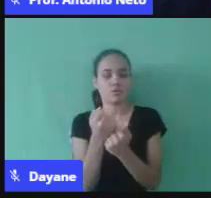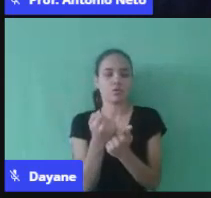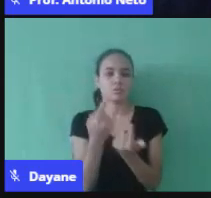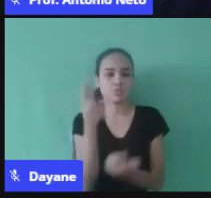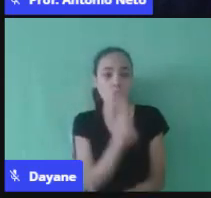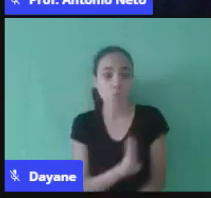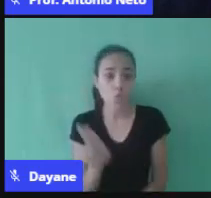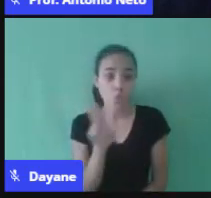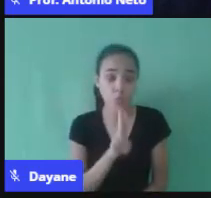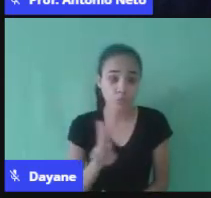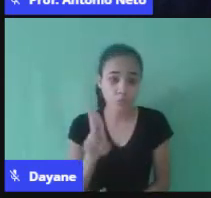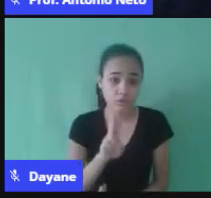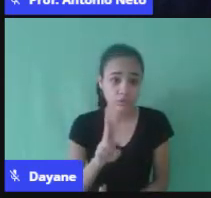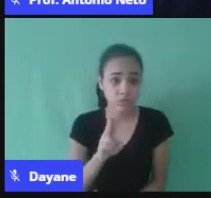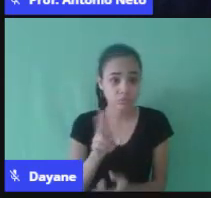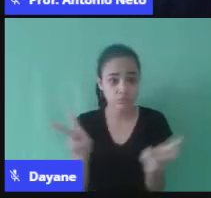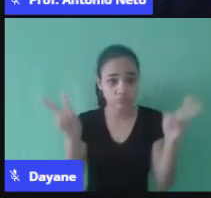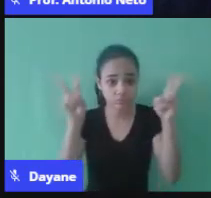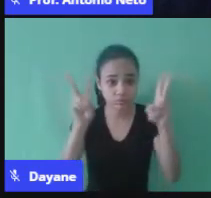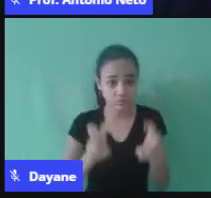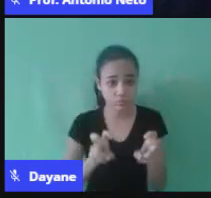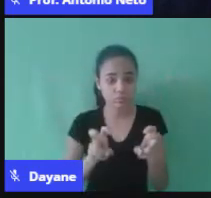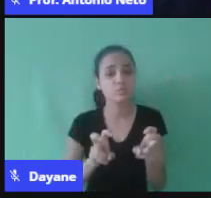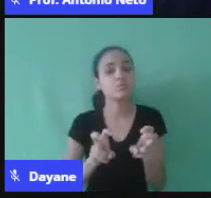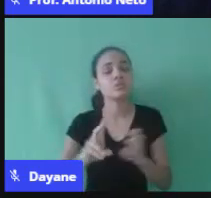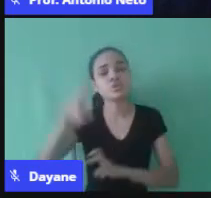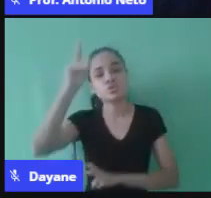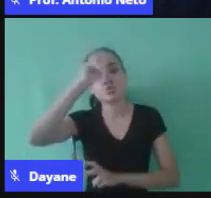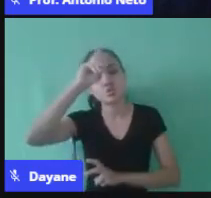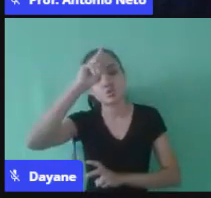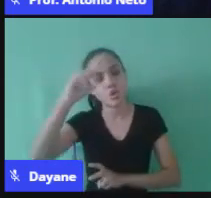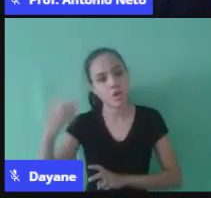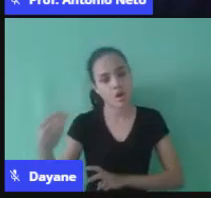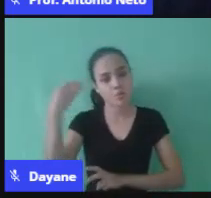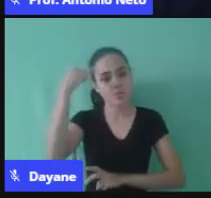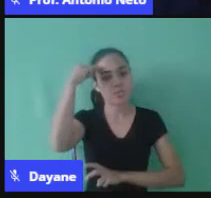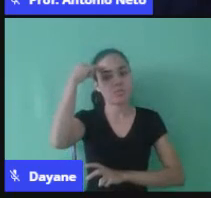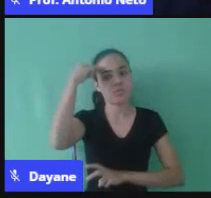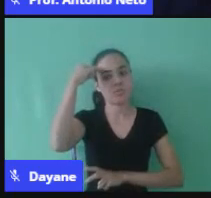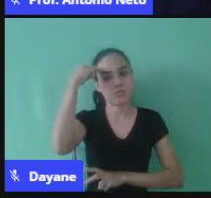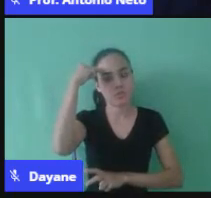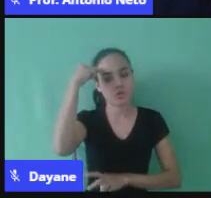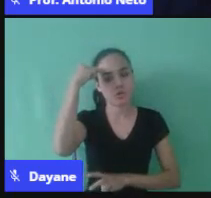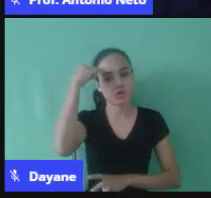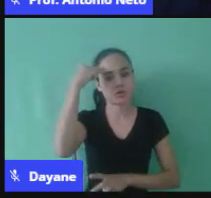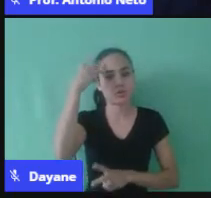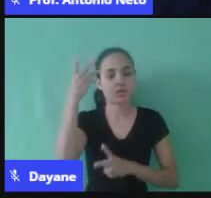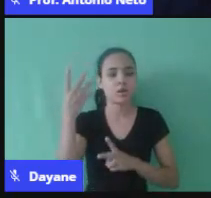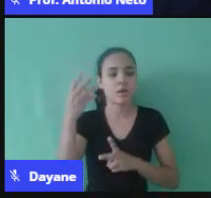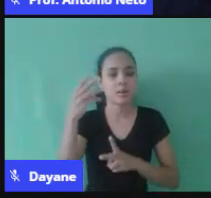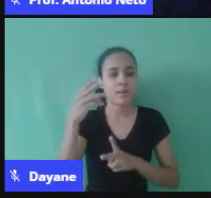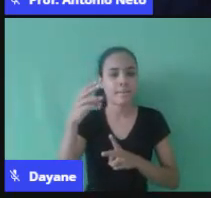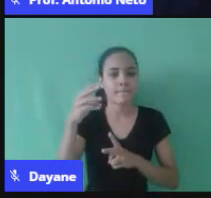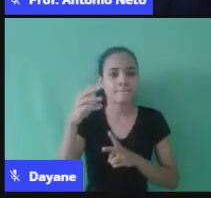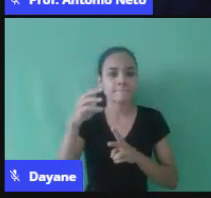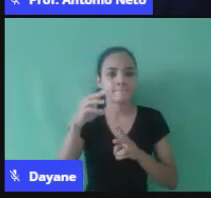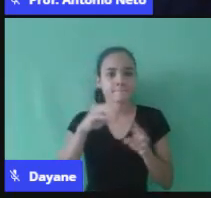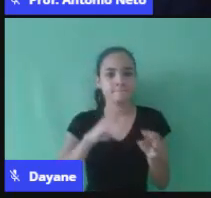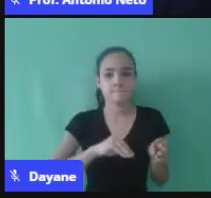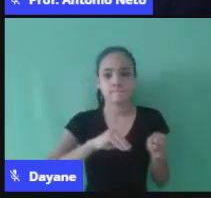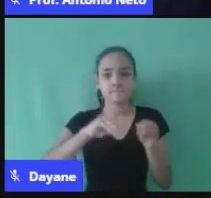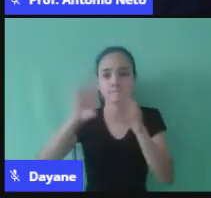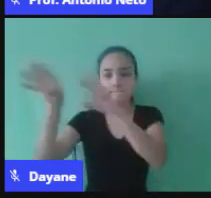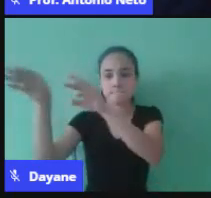do Carro de Boi, as histórias e as memórias da migração em Campo Grande. Porque vocês sabem, professores, que a